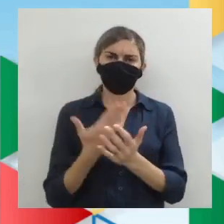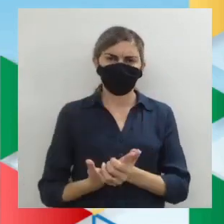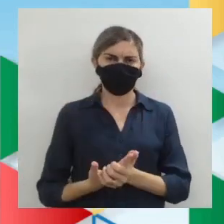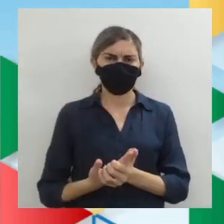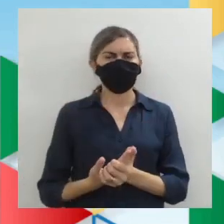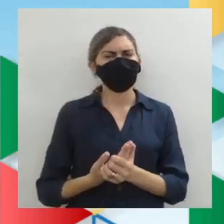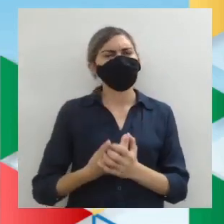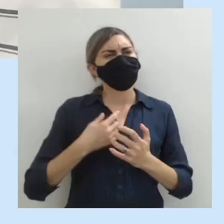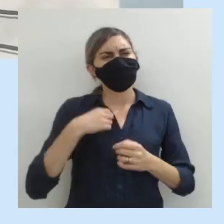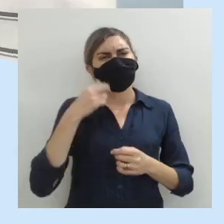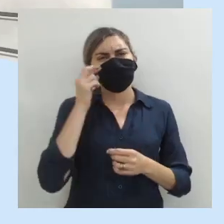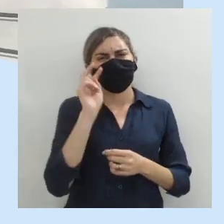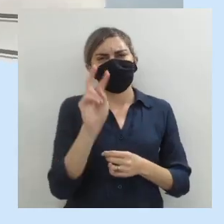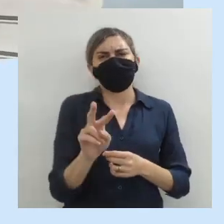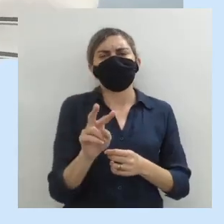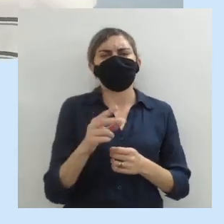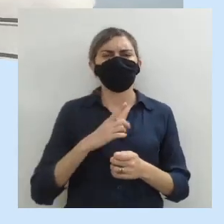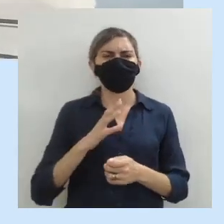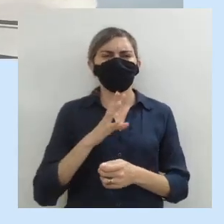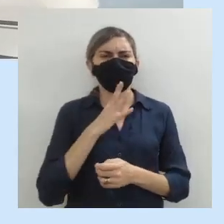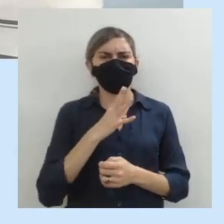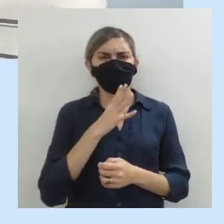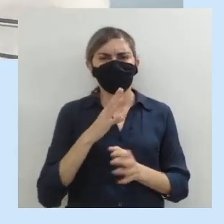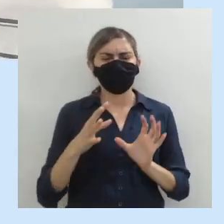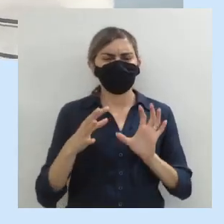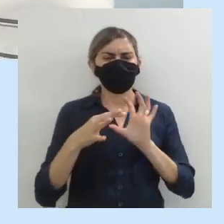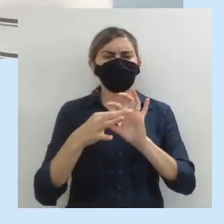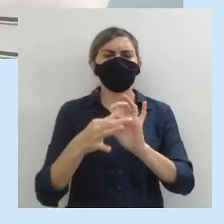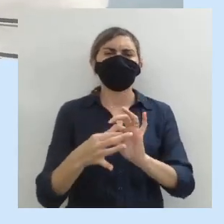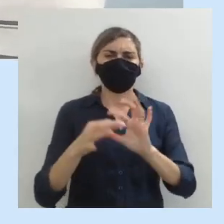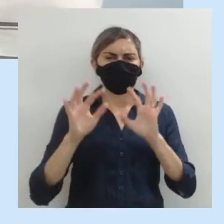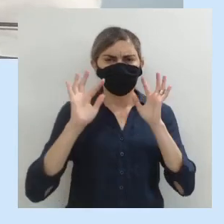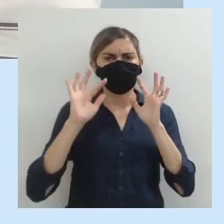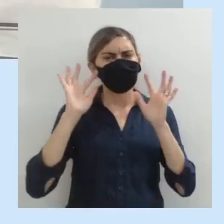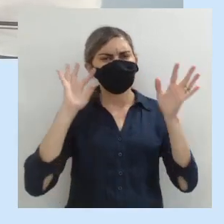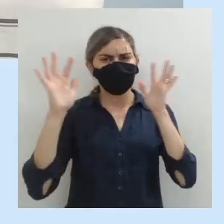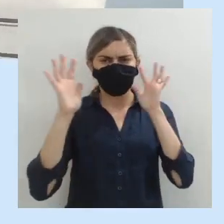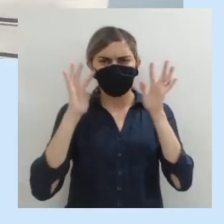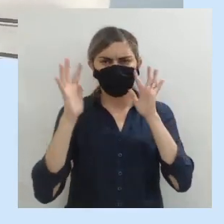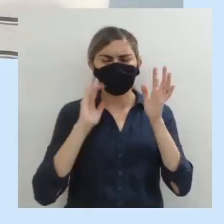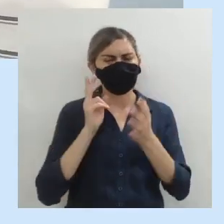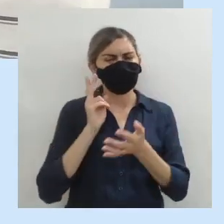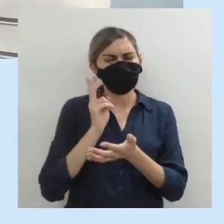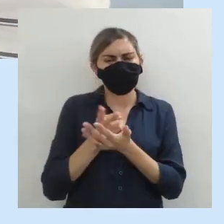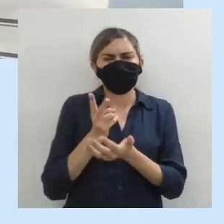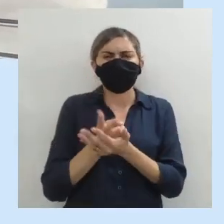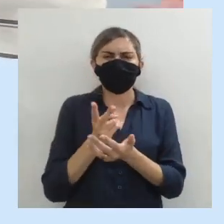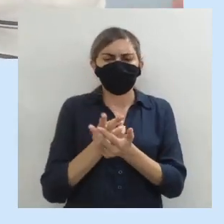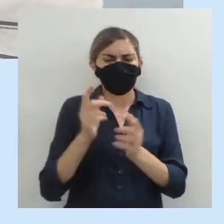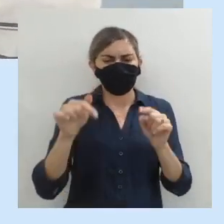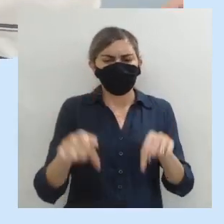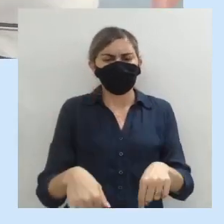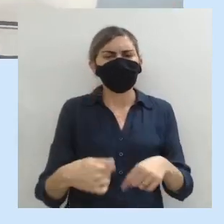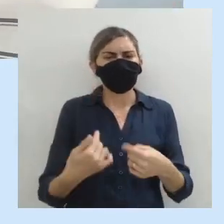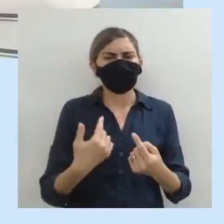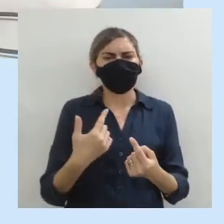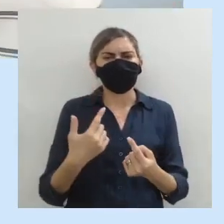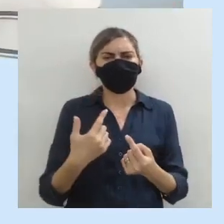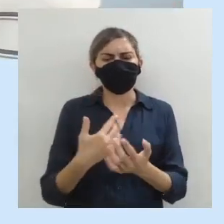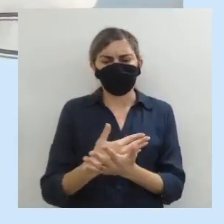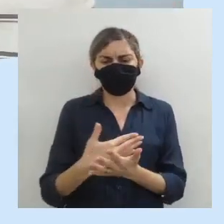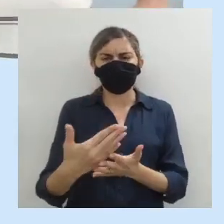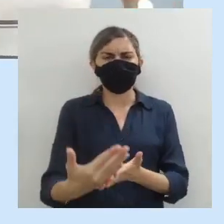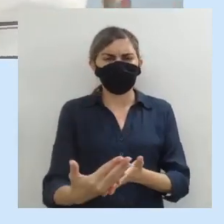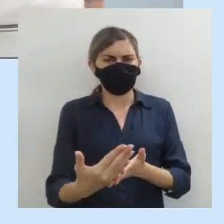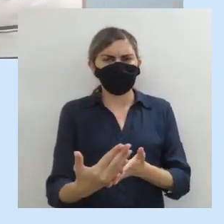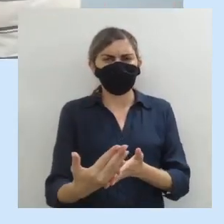escolástica. Vejam só, vamos conhecer essa corrente filosófica, lembrando sempre que aqui nós damos o quê? O pontapé